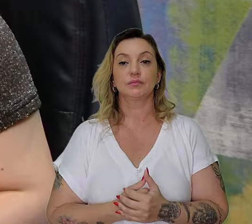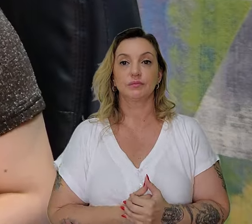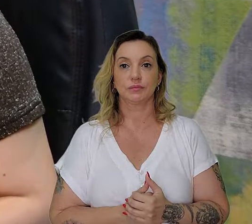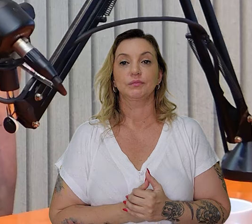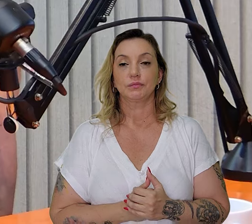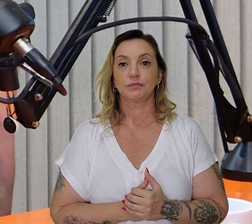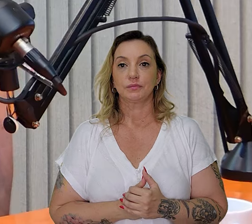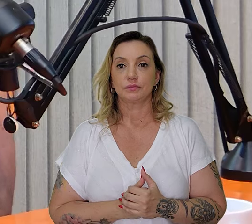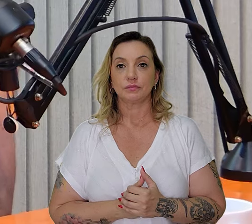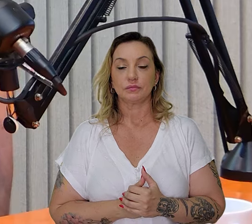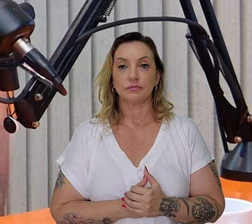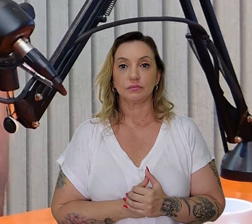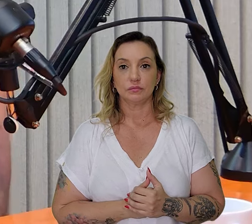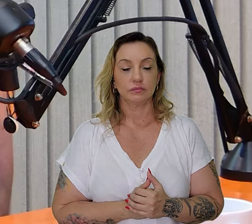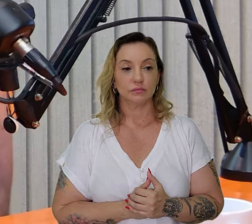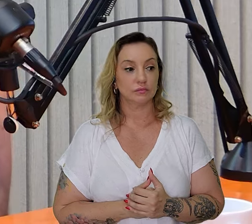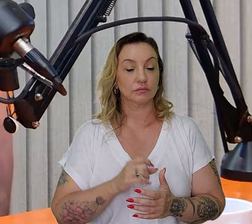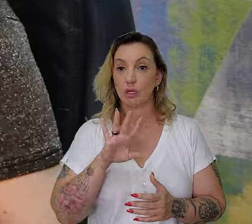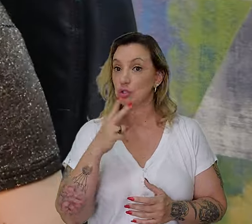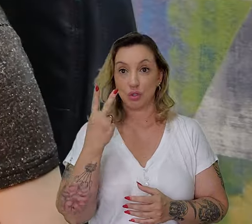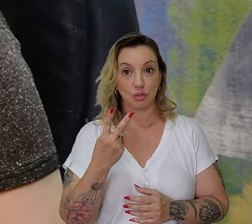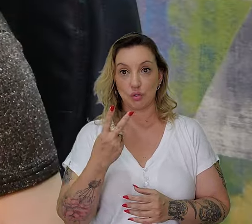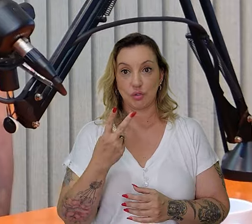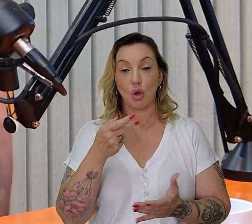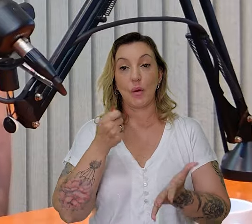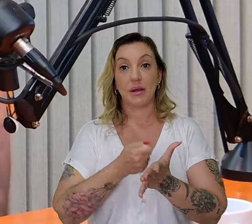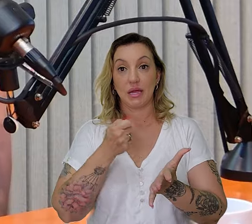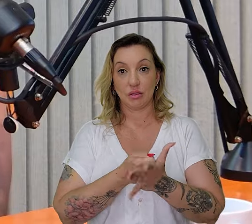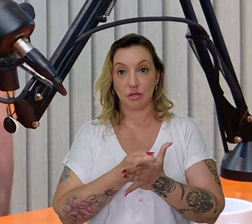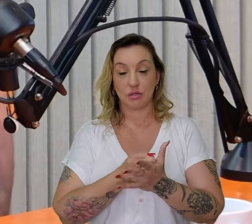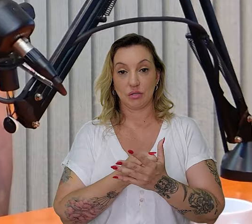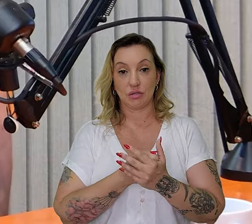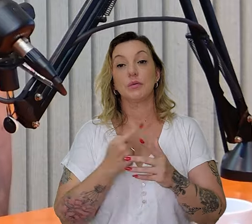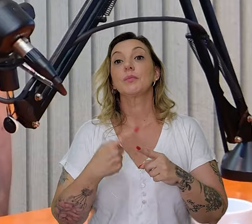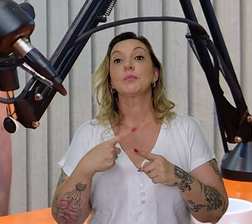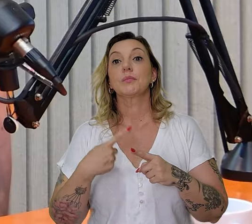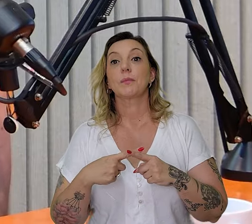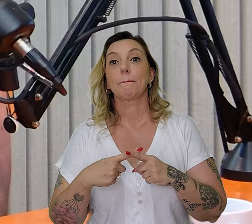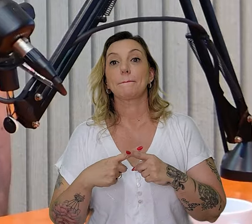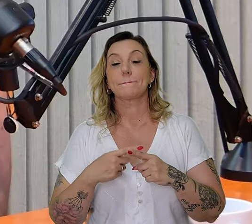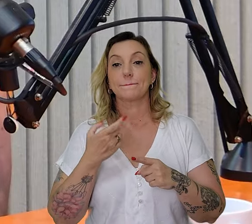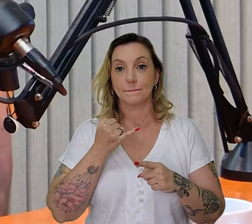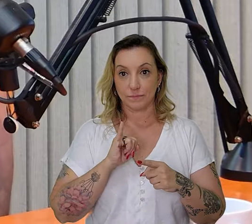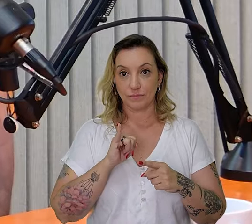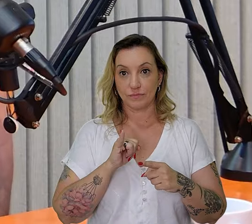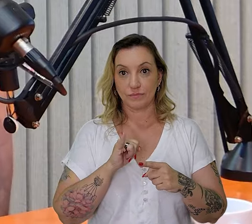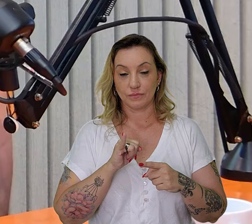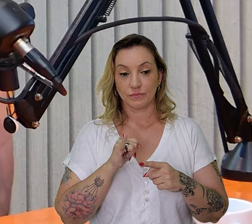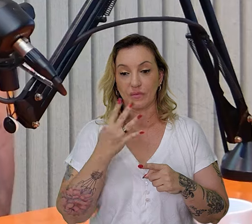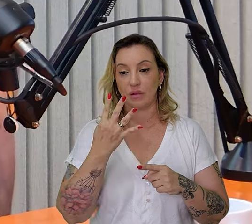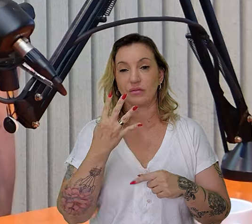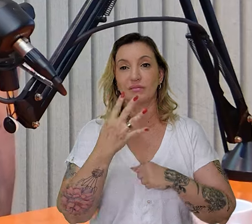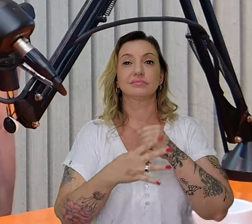do anos não Obrigatoriamente por quê Porque se você faz uma coisa em 4 anos o que